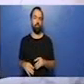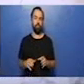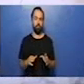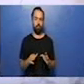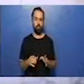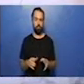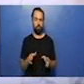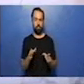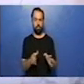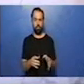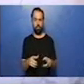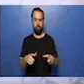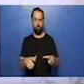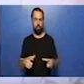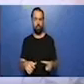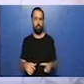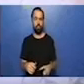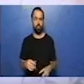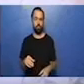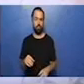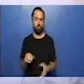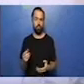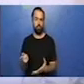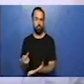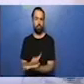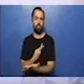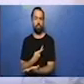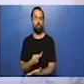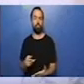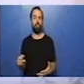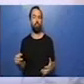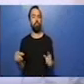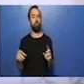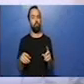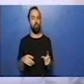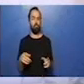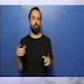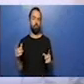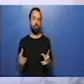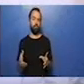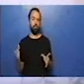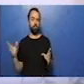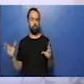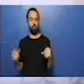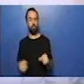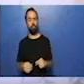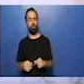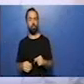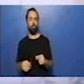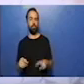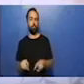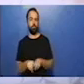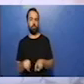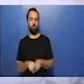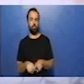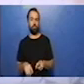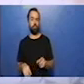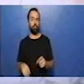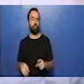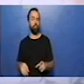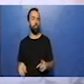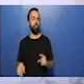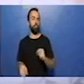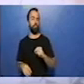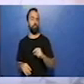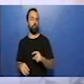tem uma participação muito importante nisso, fornecendo saneamento básico, fornecendo tanto uma rede de esgoto quanto uma estação de tratamento de esgoto.